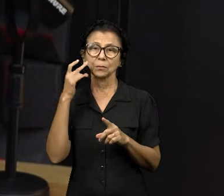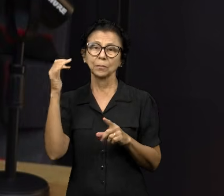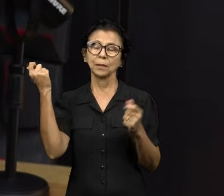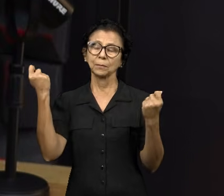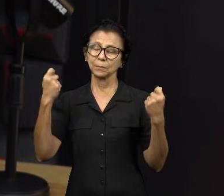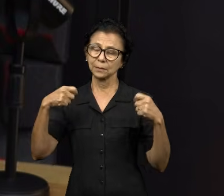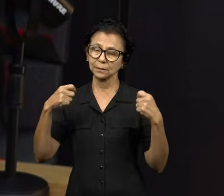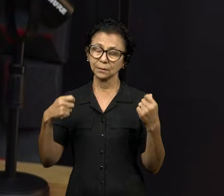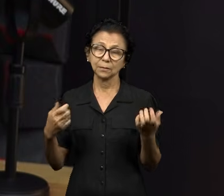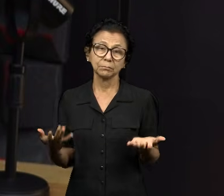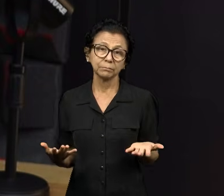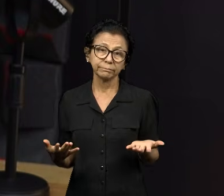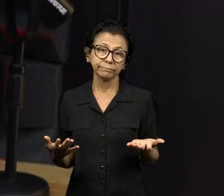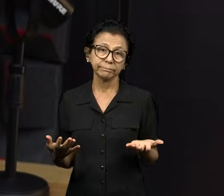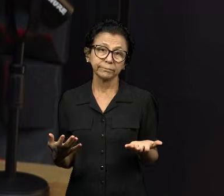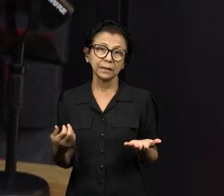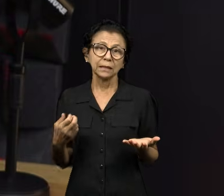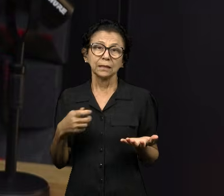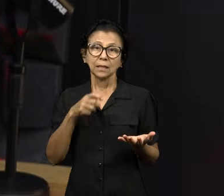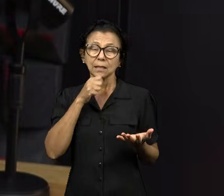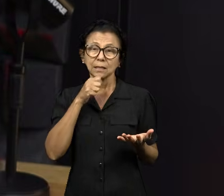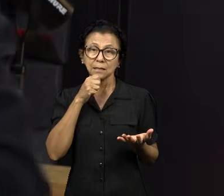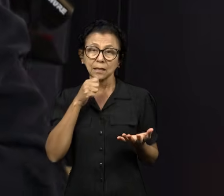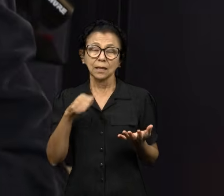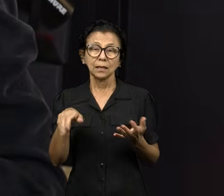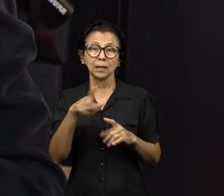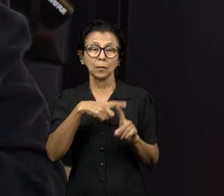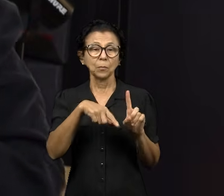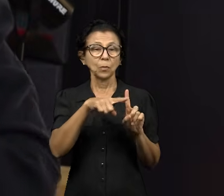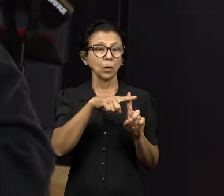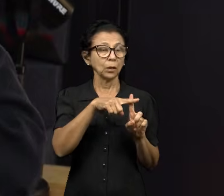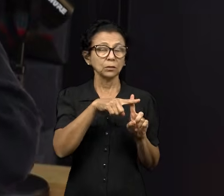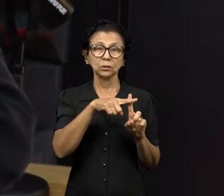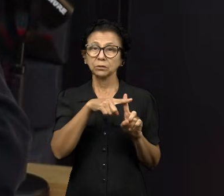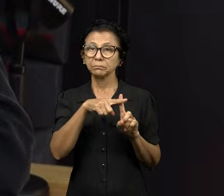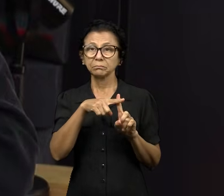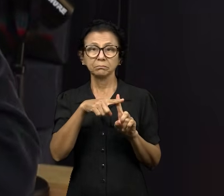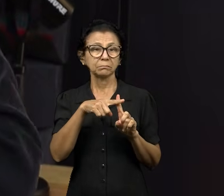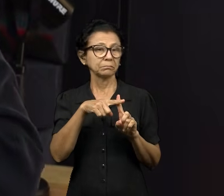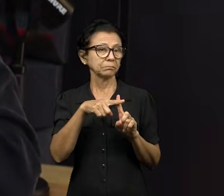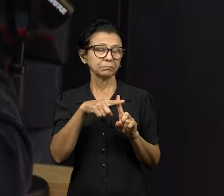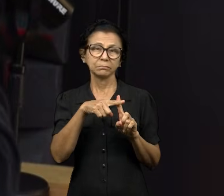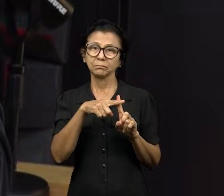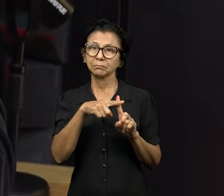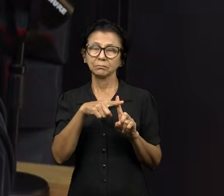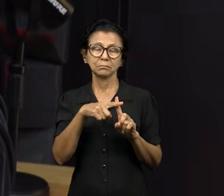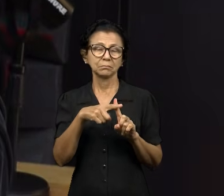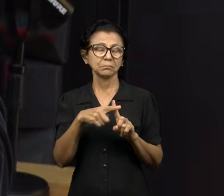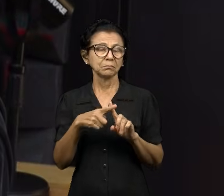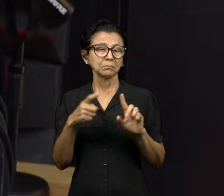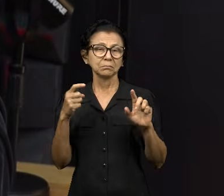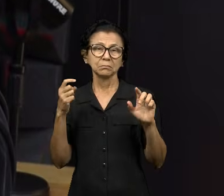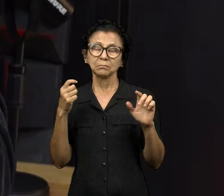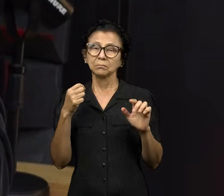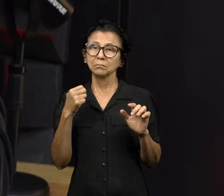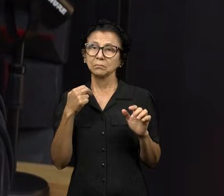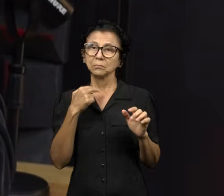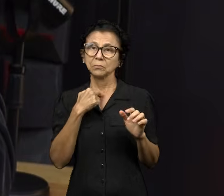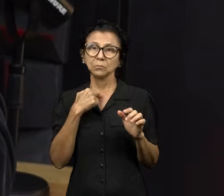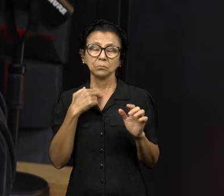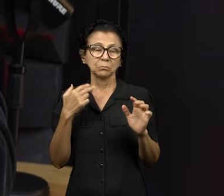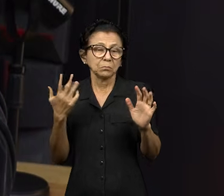Sem o sacrifício do Senhor Jesus, não podemos fazer nada. Sem a direção do Espírito Santo, não podemos fazer nada. Tá? Então, se o homem ele